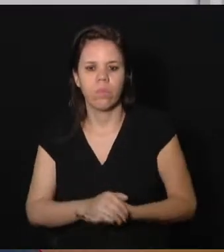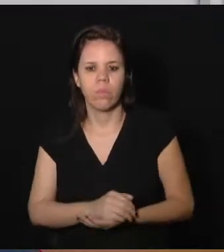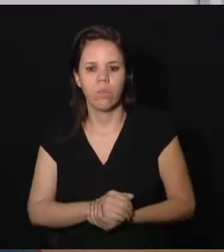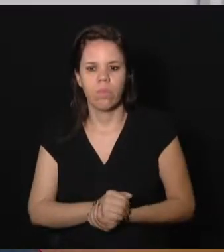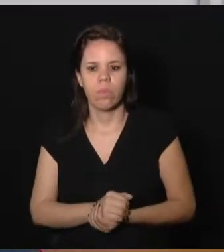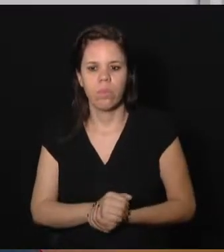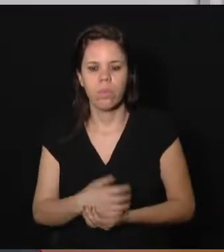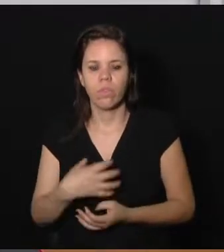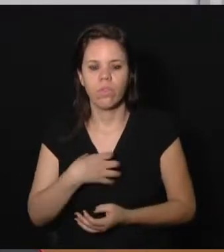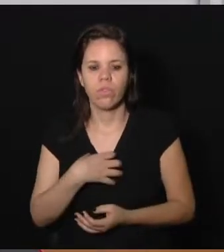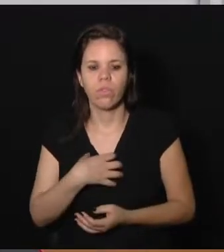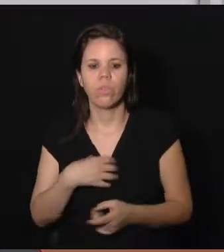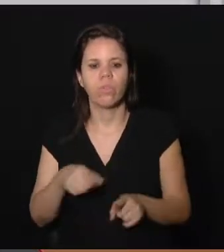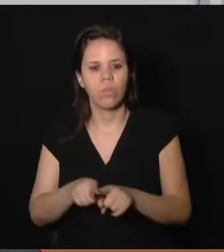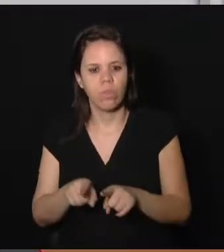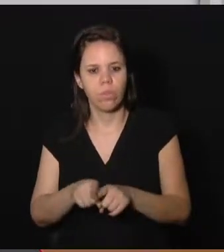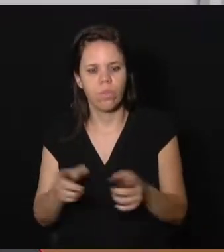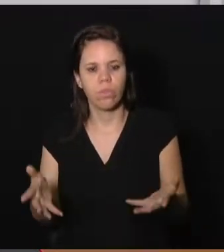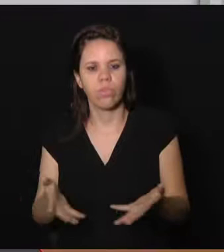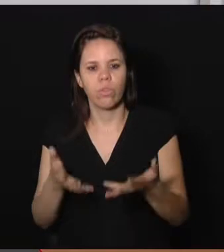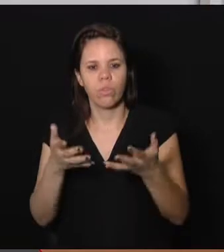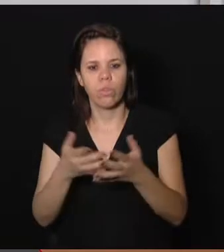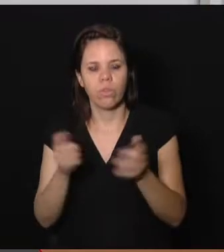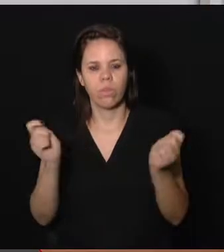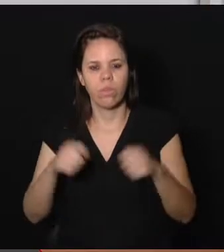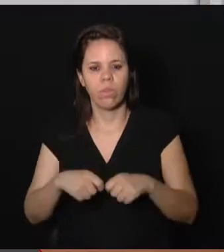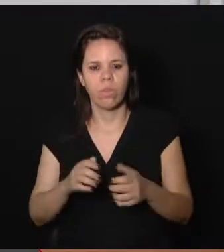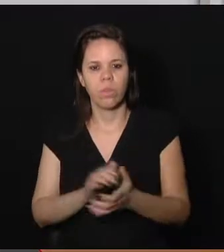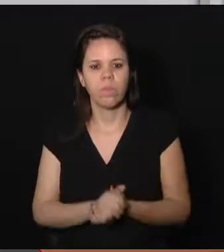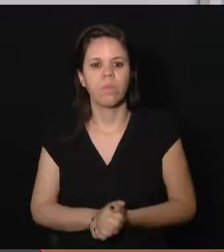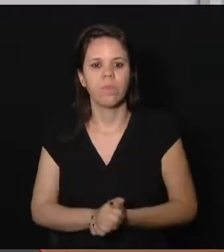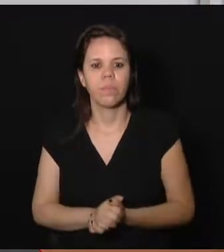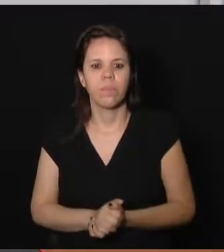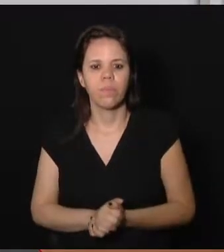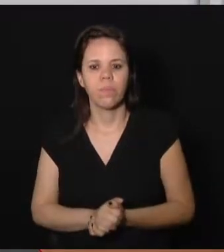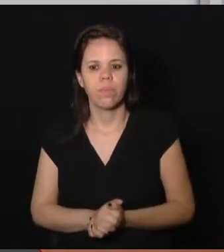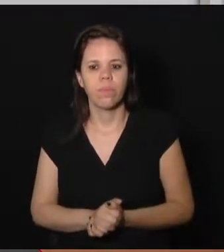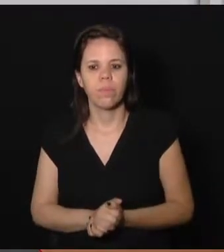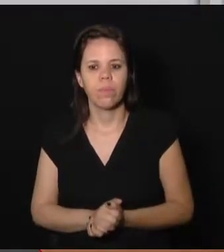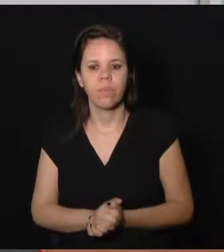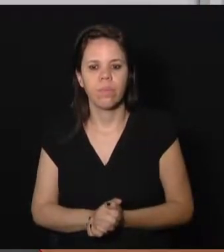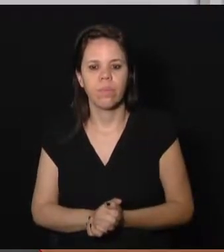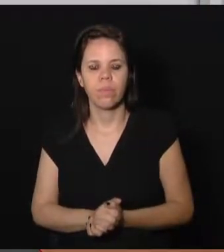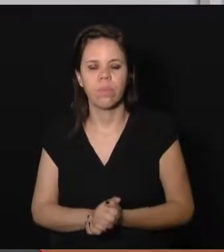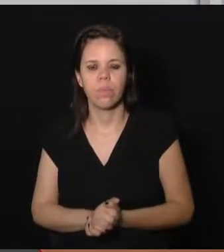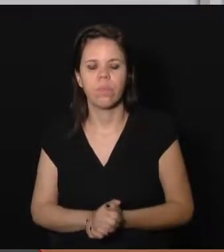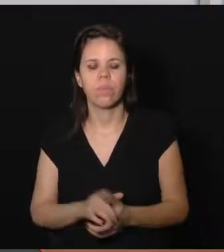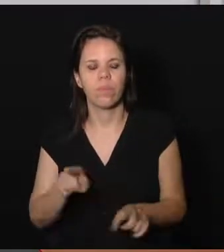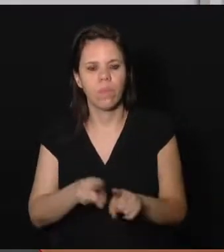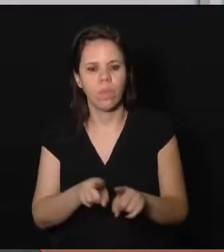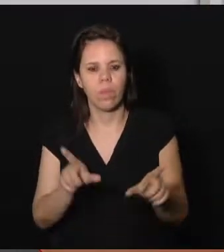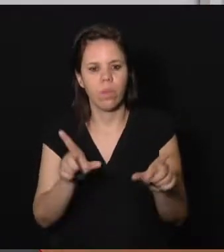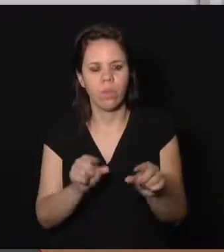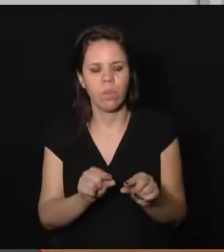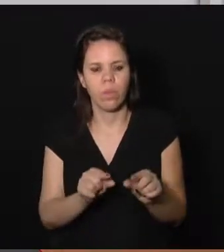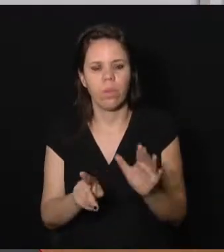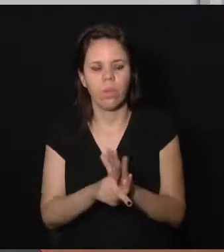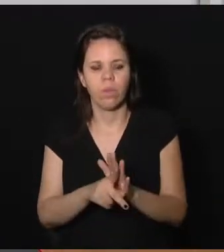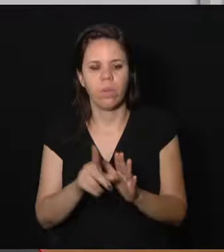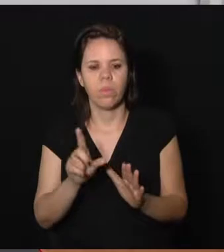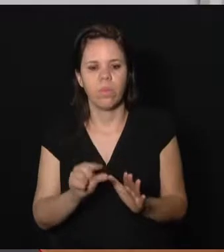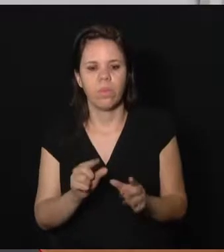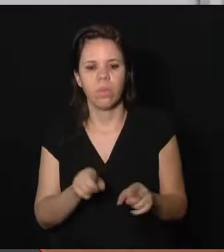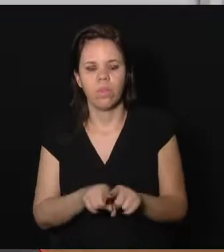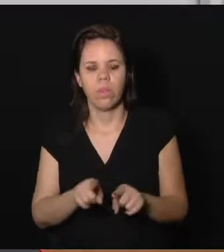forma também de buscar esse estímulo, essa capacitação. E a própria isenção, redução, enfim,